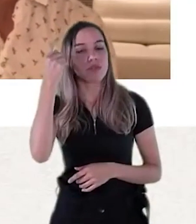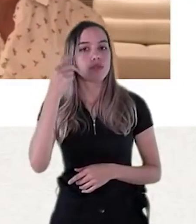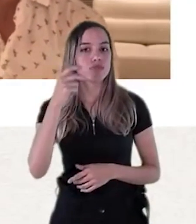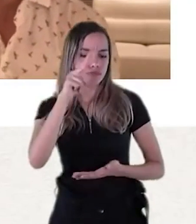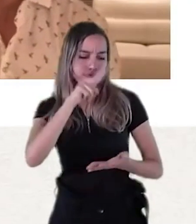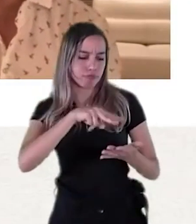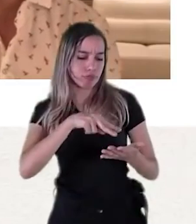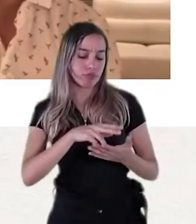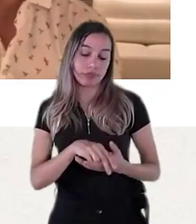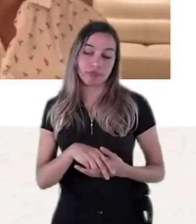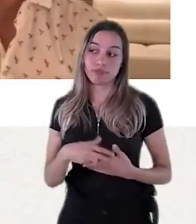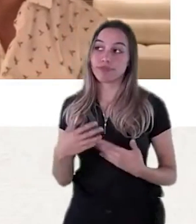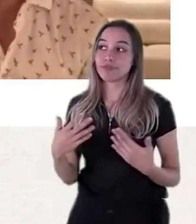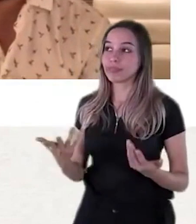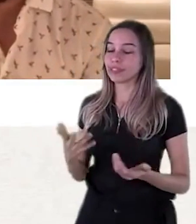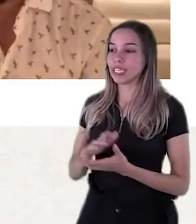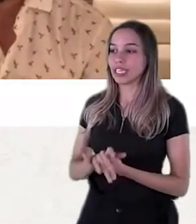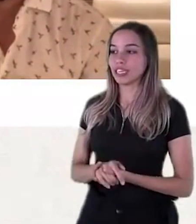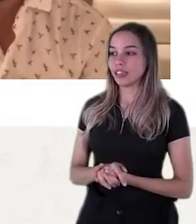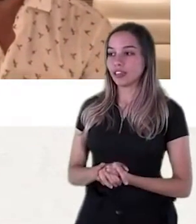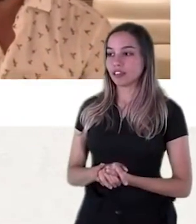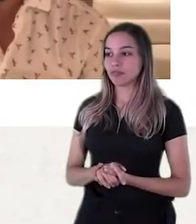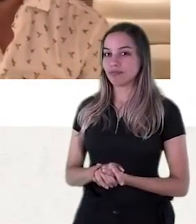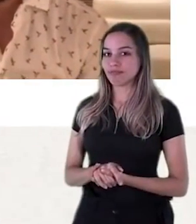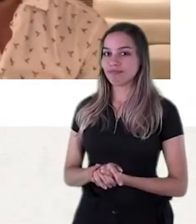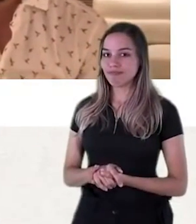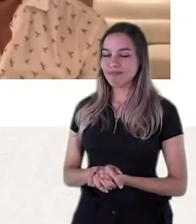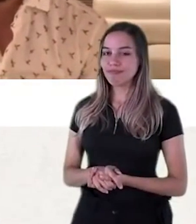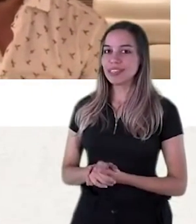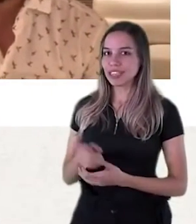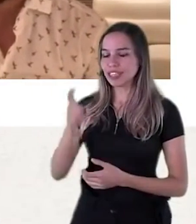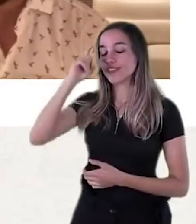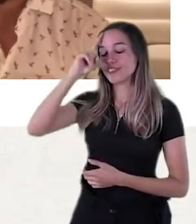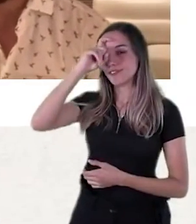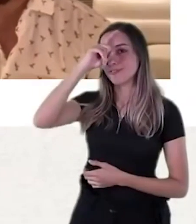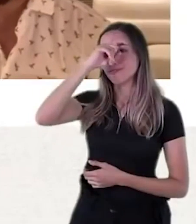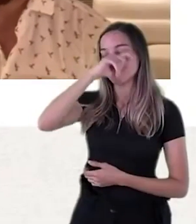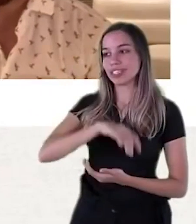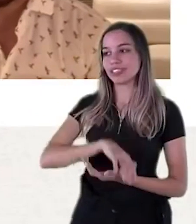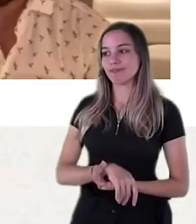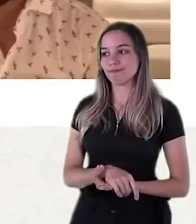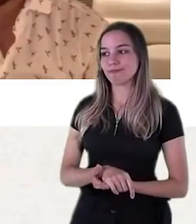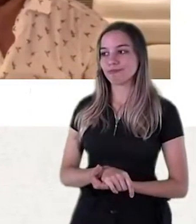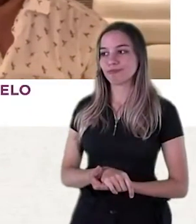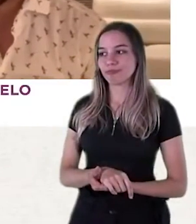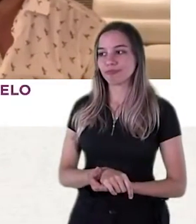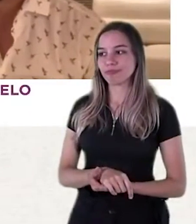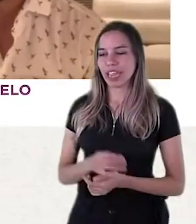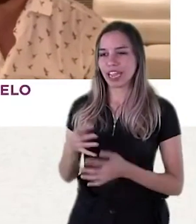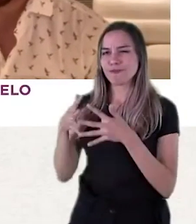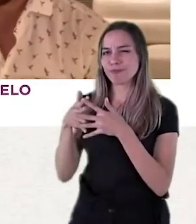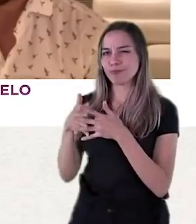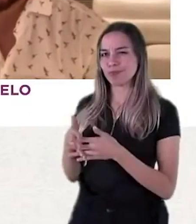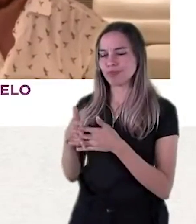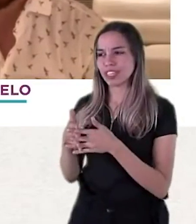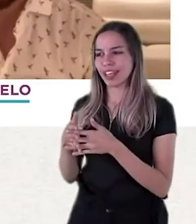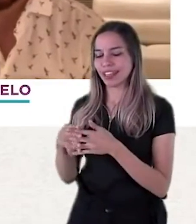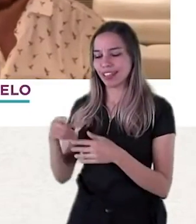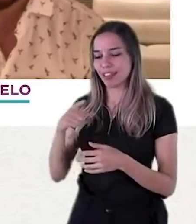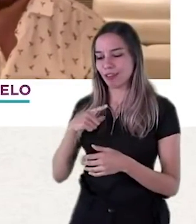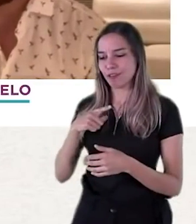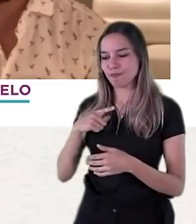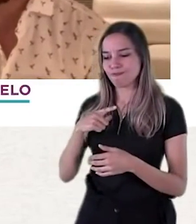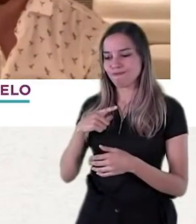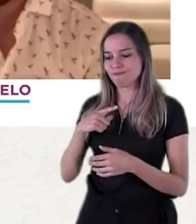É sempre um conflito. E eu costumo exercer muita autoridade sobre